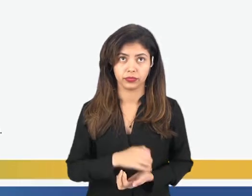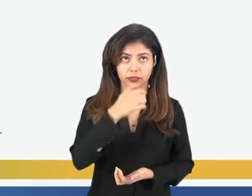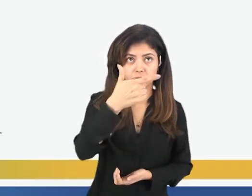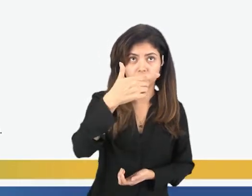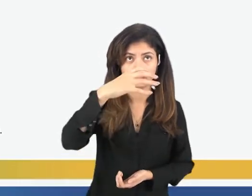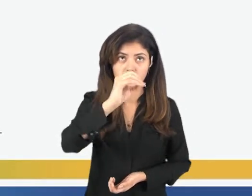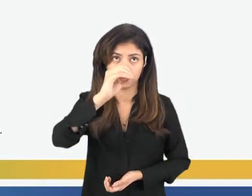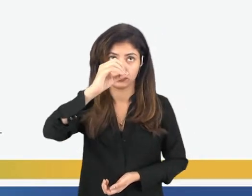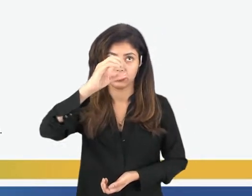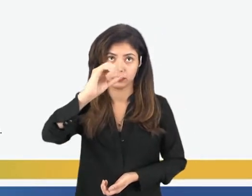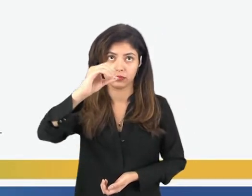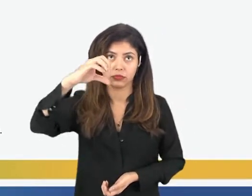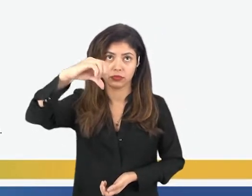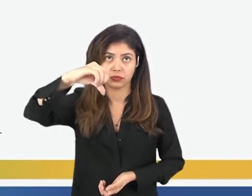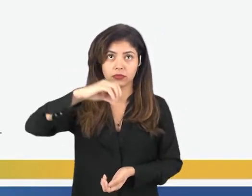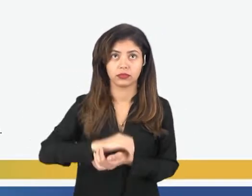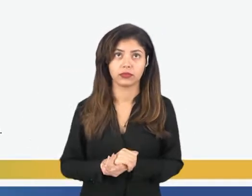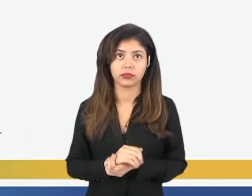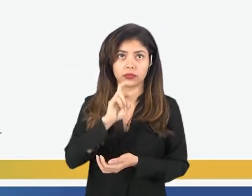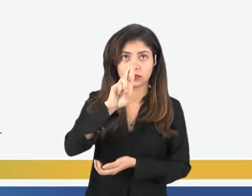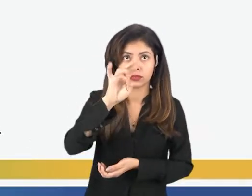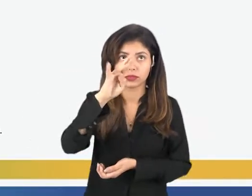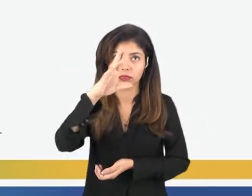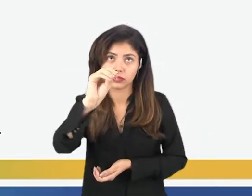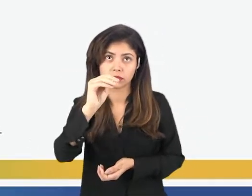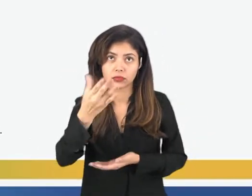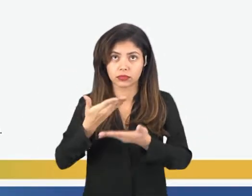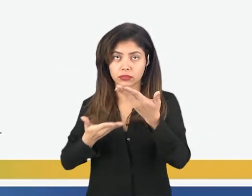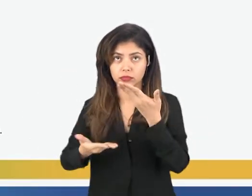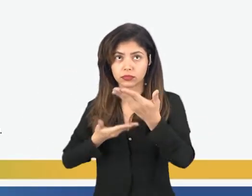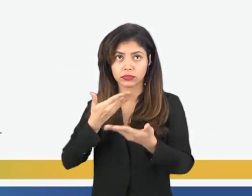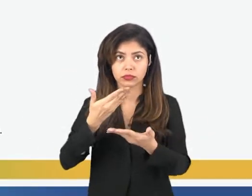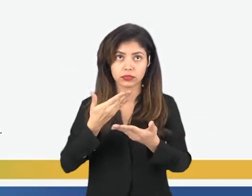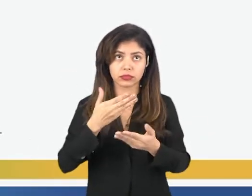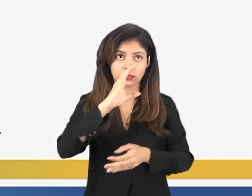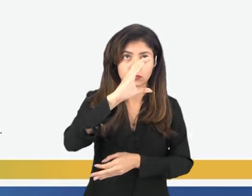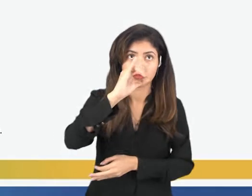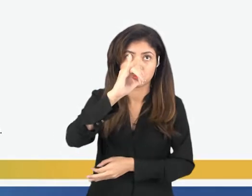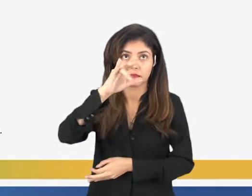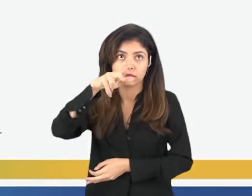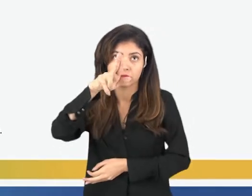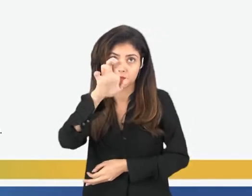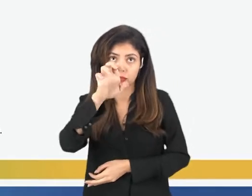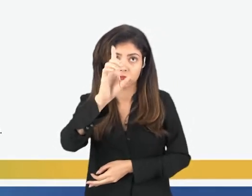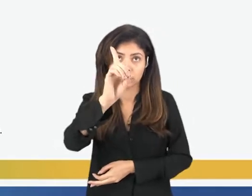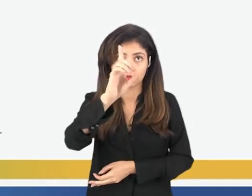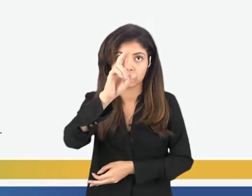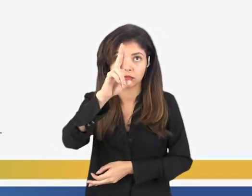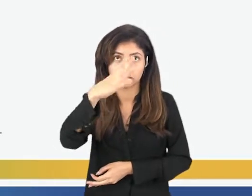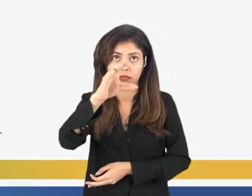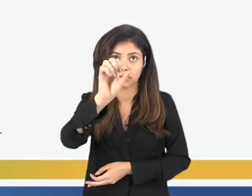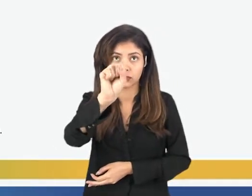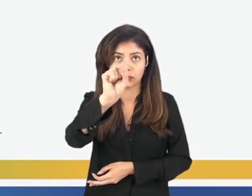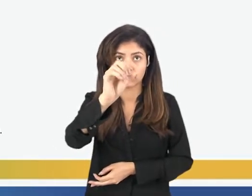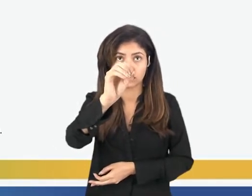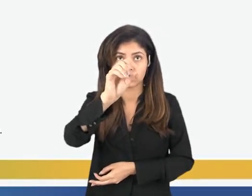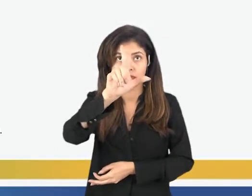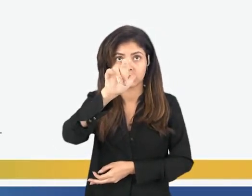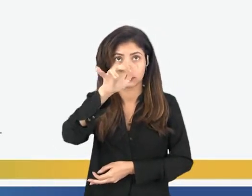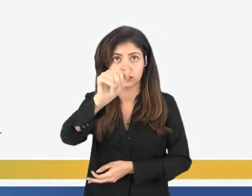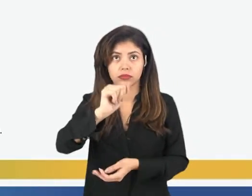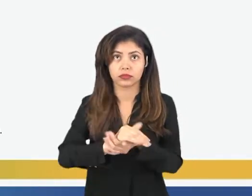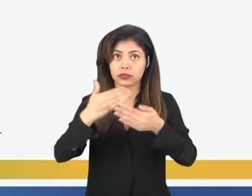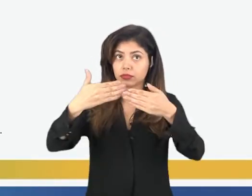Em 2009, Romero Brito estabeleceu uma parceria com o Cirque du Soleil para fazer a abertura do